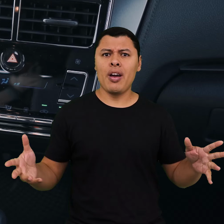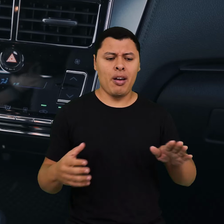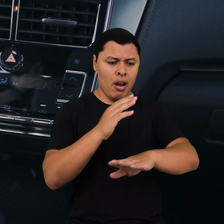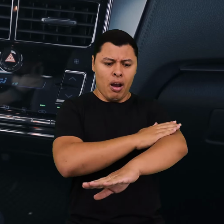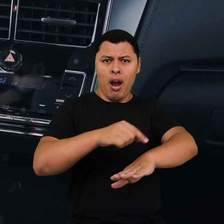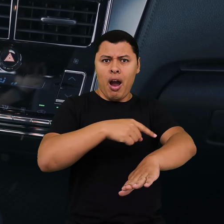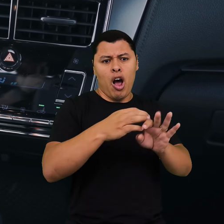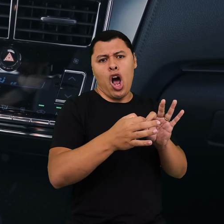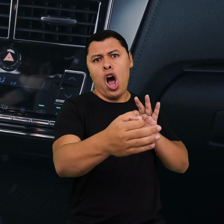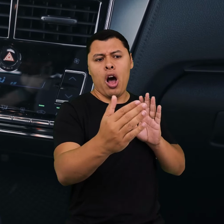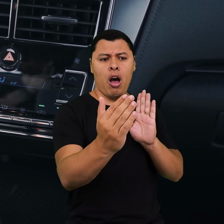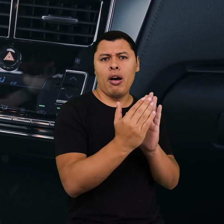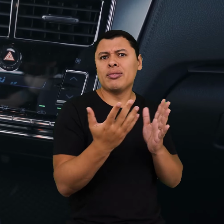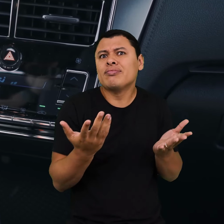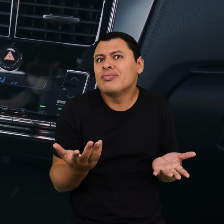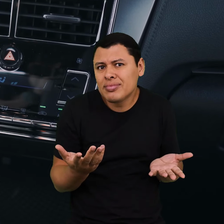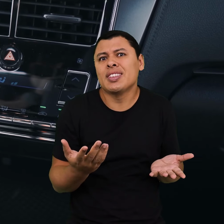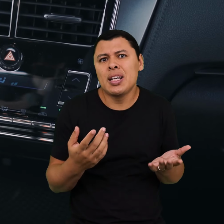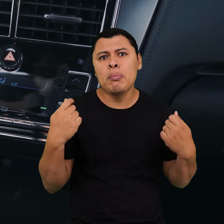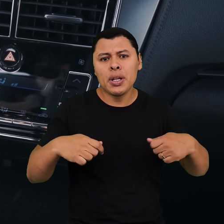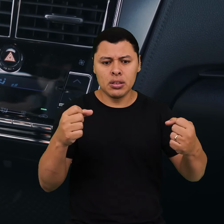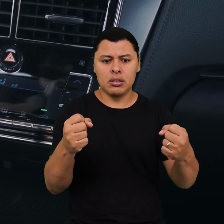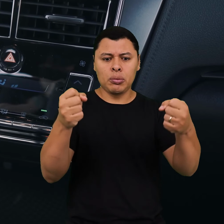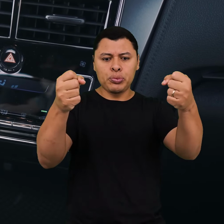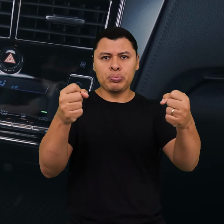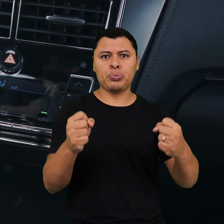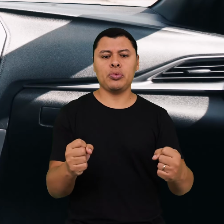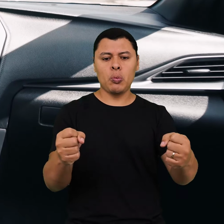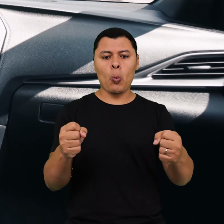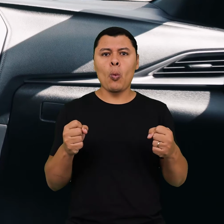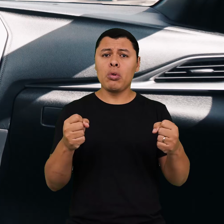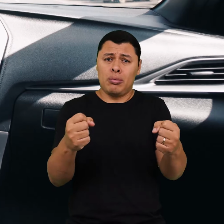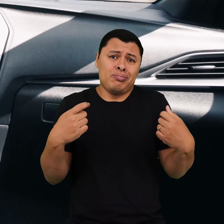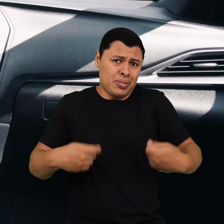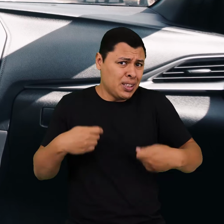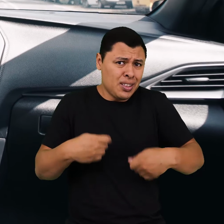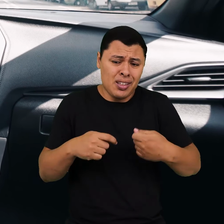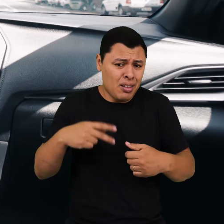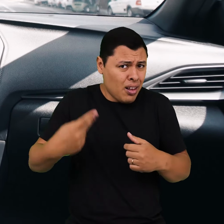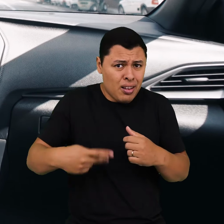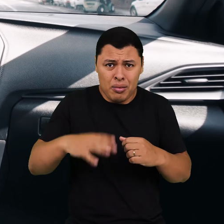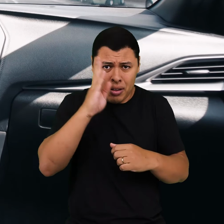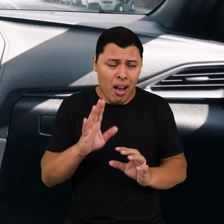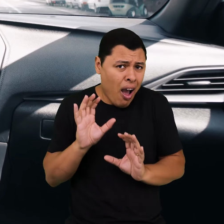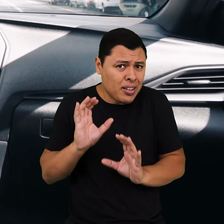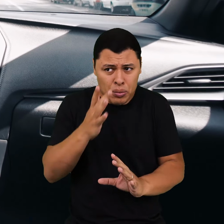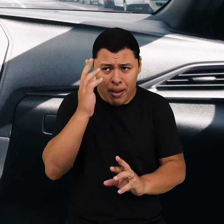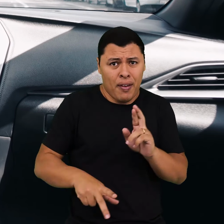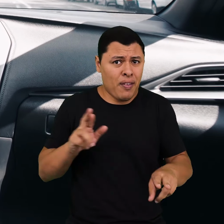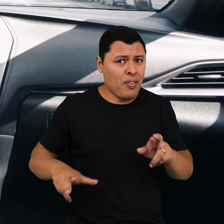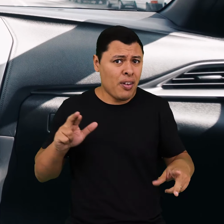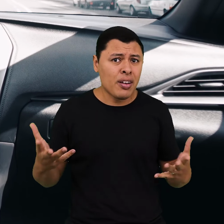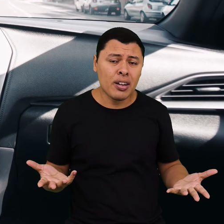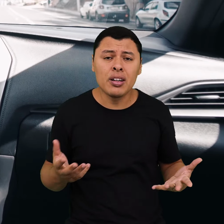perna diferentes. Então é meio fundamental para você ficar bem encaixado no carro, você ter um ajuste telescópico, né? Uma mancada acho meio feia, né? Mas